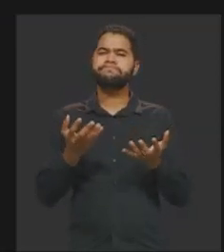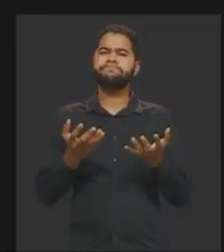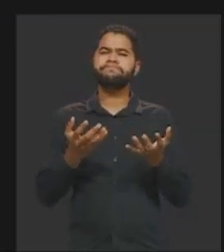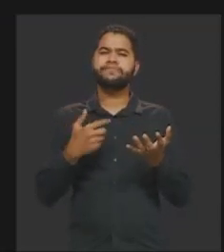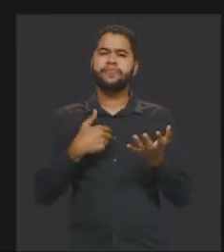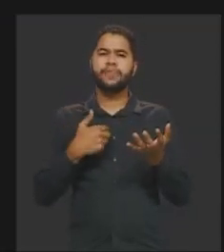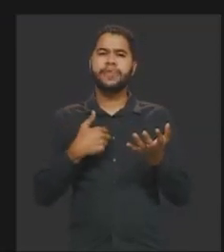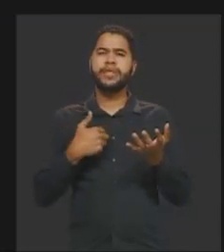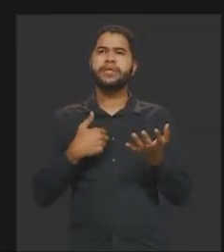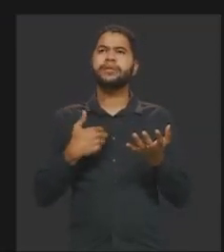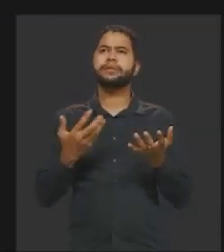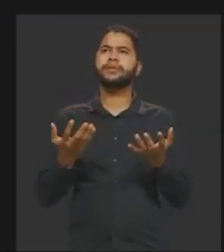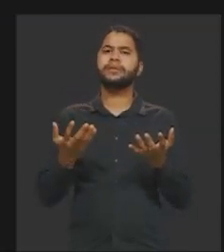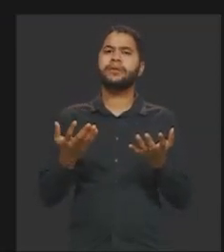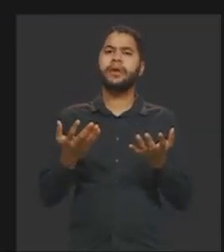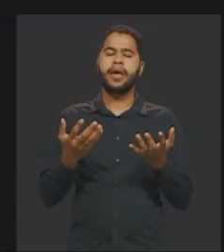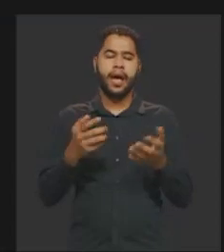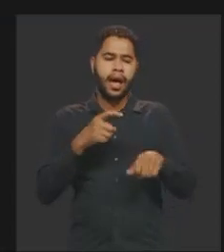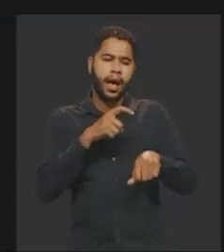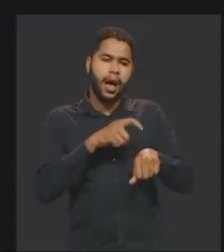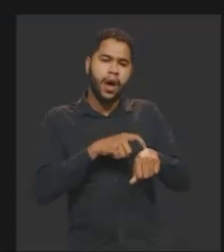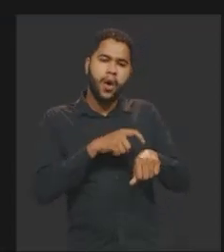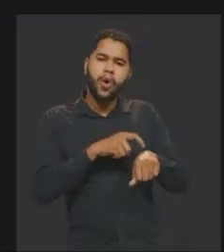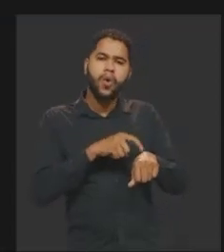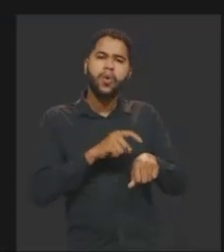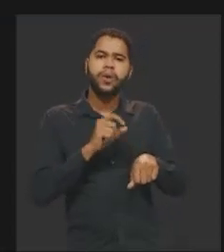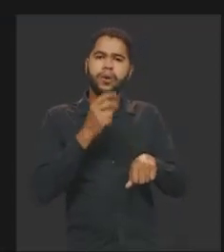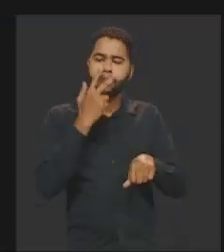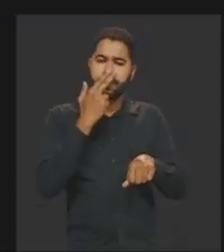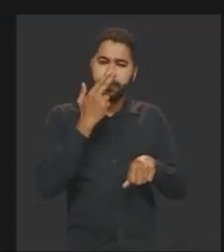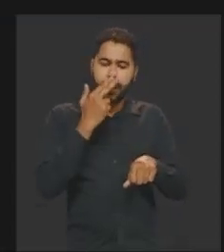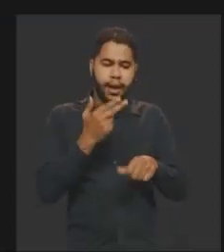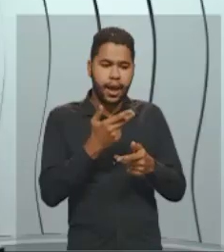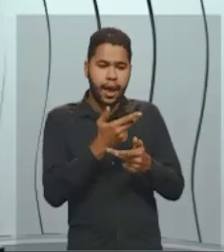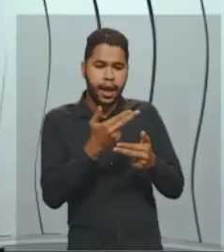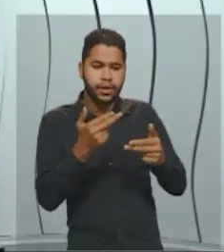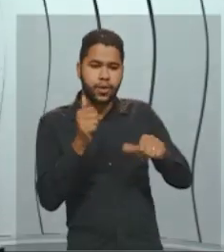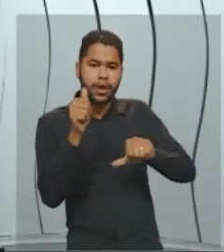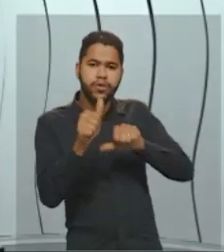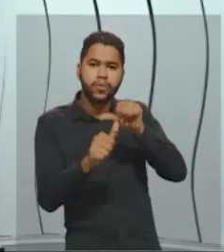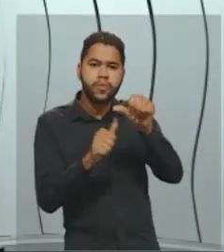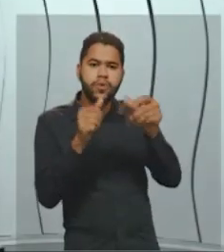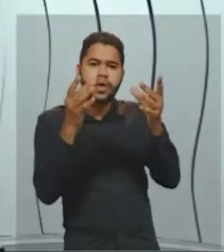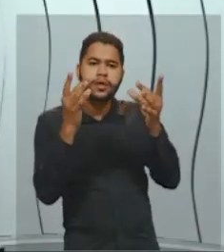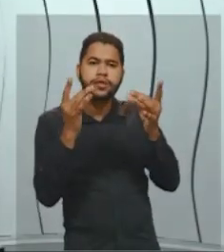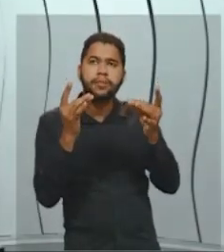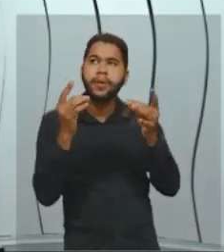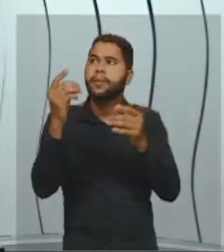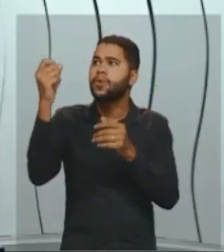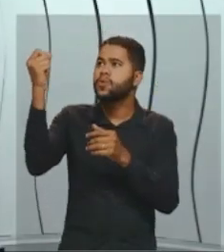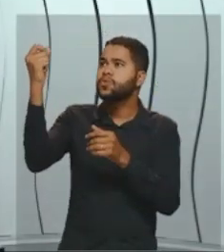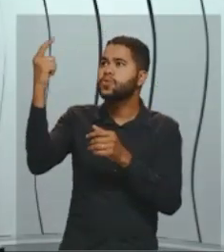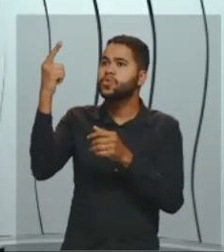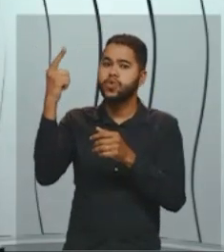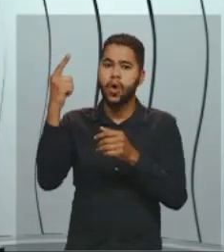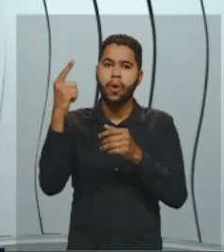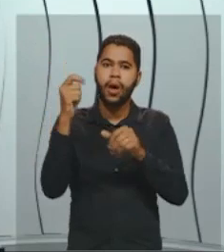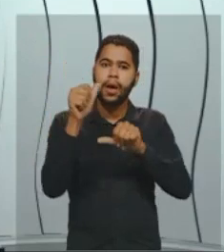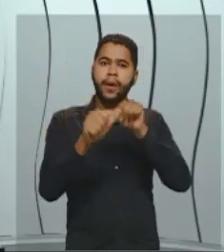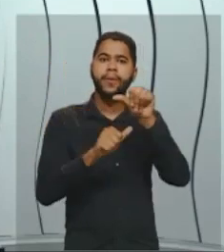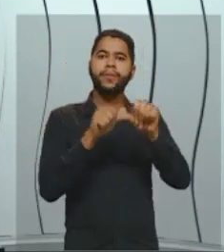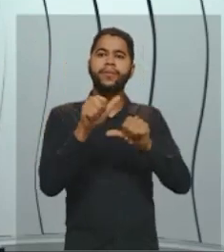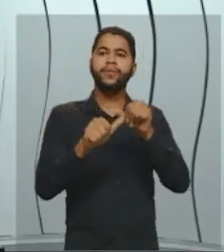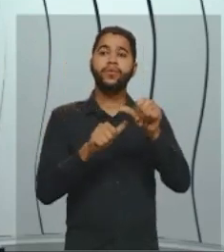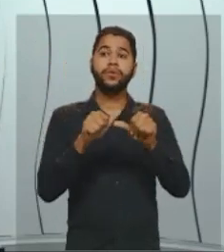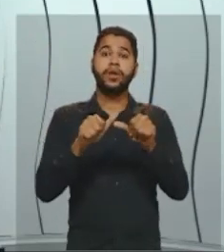a luz, cada hora pegar as coisas, mudanças mínimas da luz solar. Então, o importante para